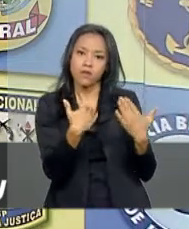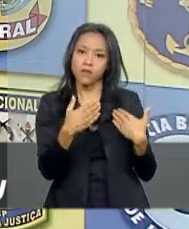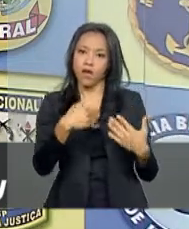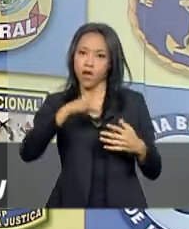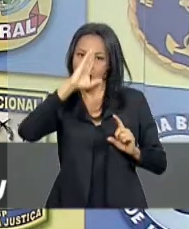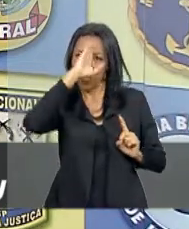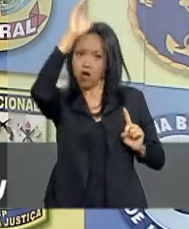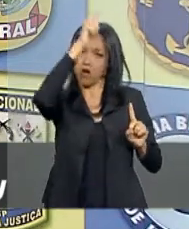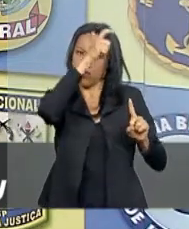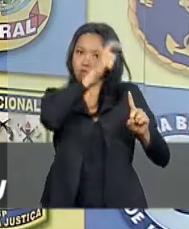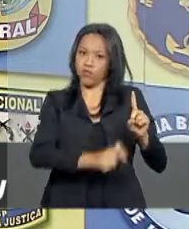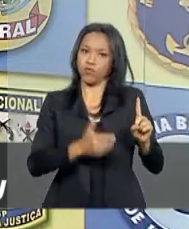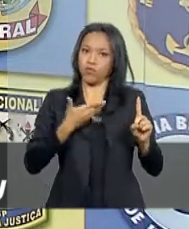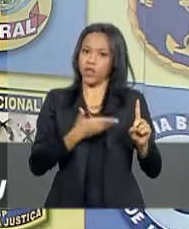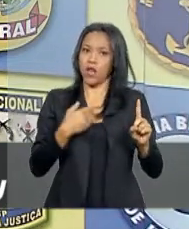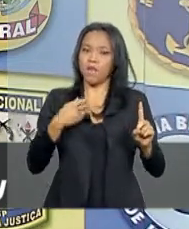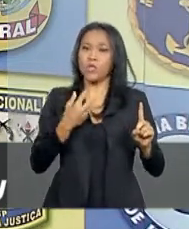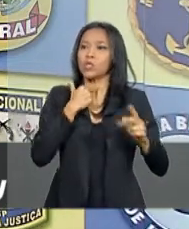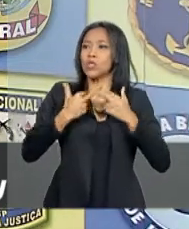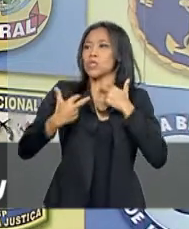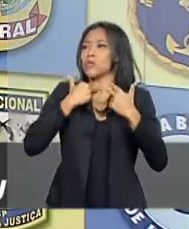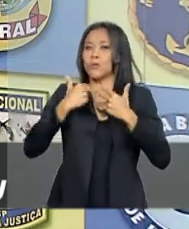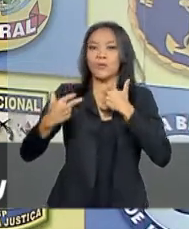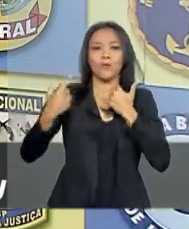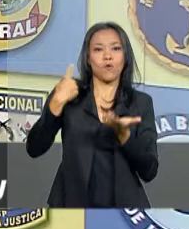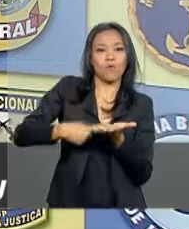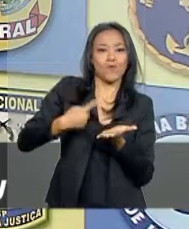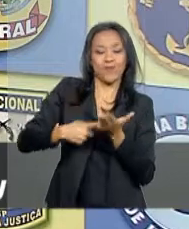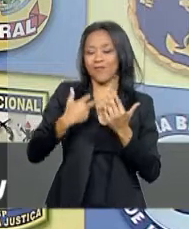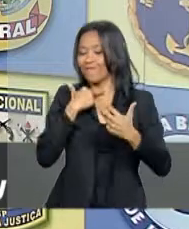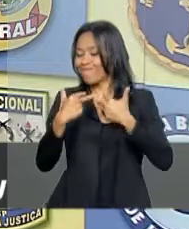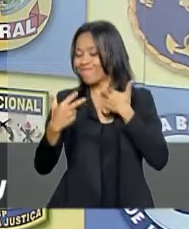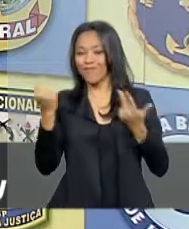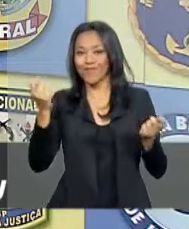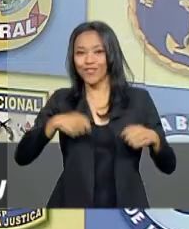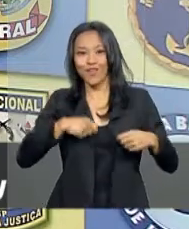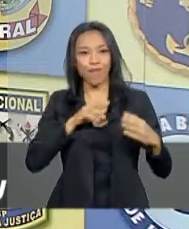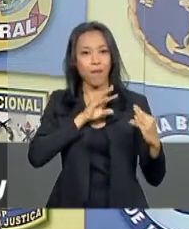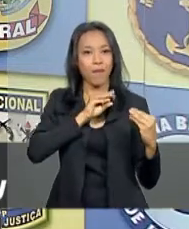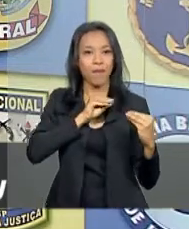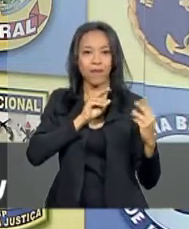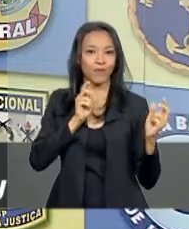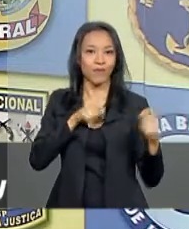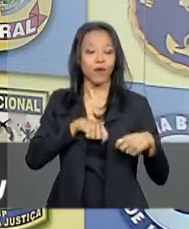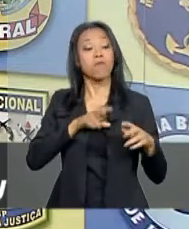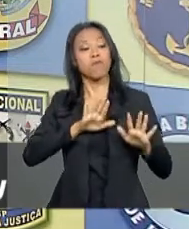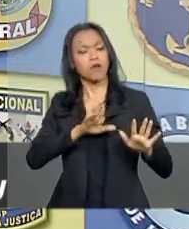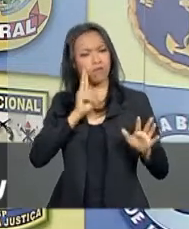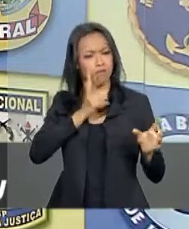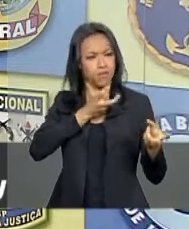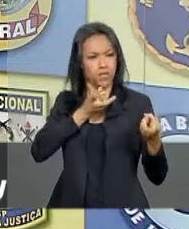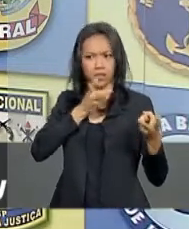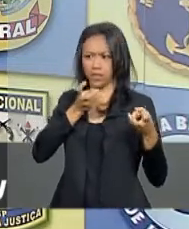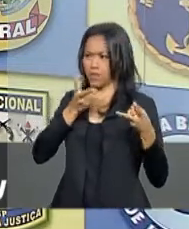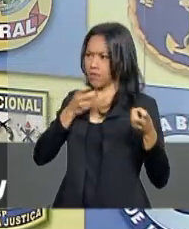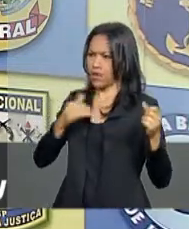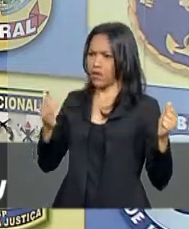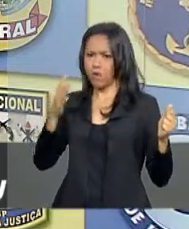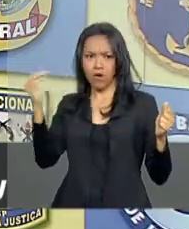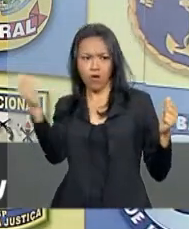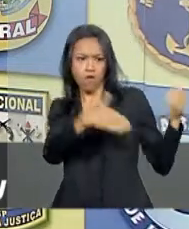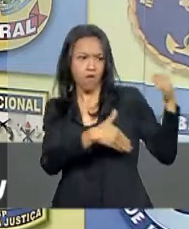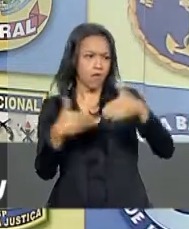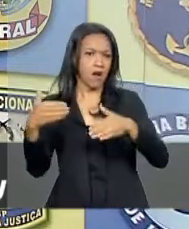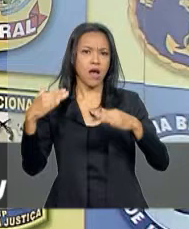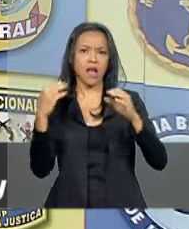mas infelizmente a agenda dele estava cheia, a gente não conseguiu conversar com ele, mas podemos perceber toda a movimentação, inclusive alguns